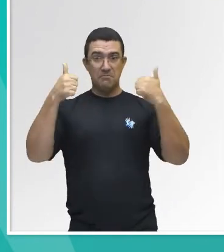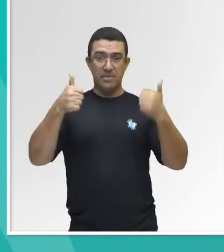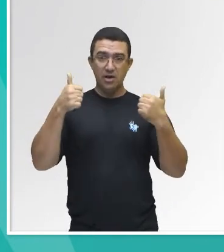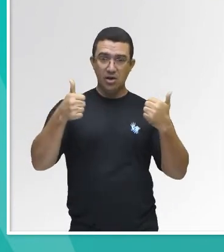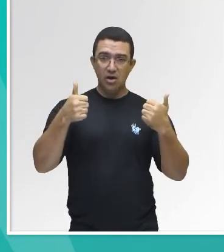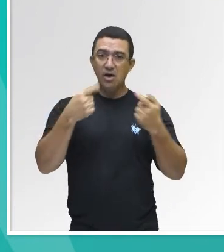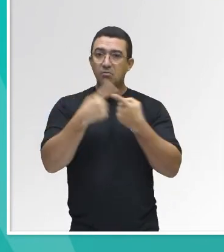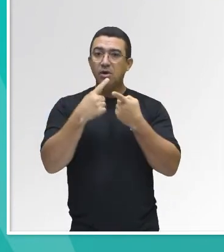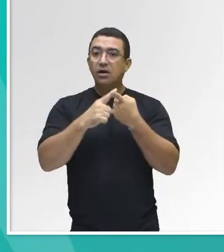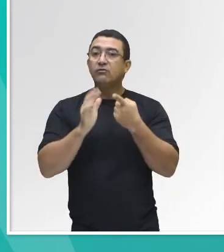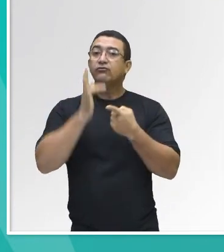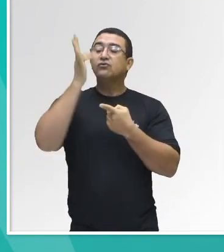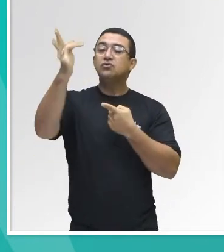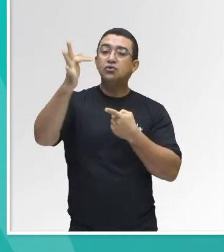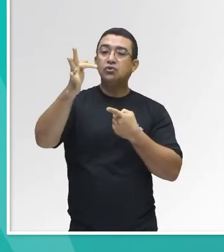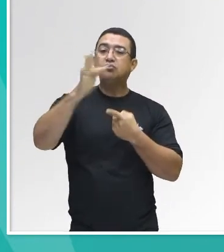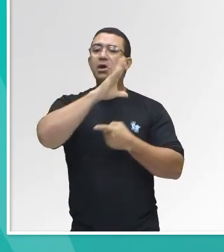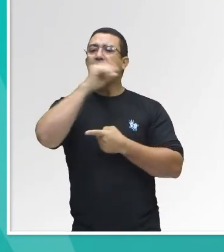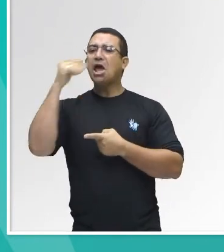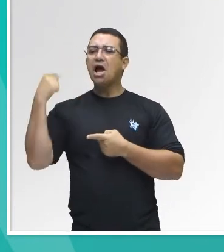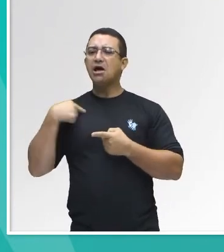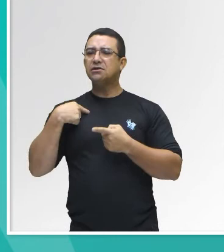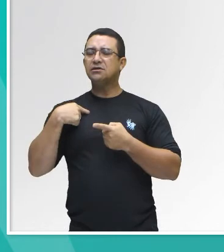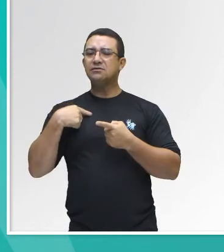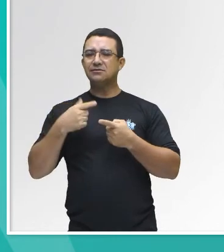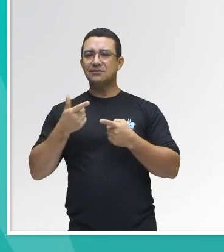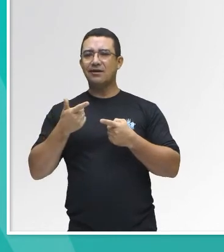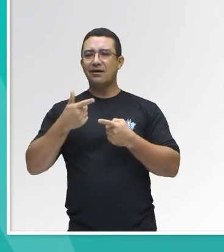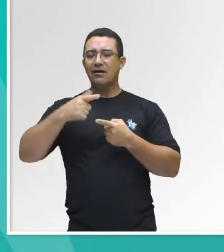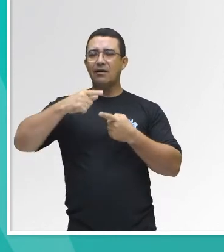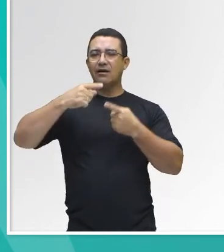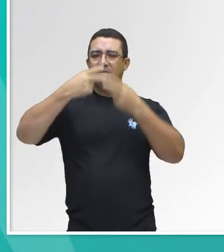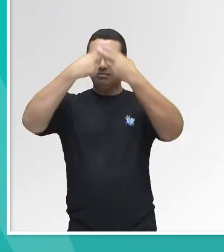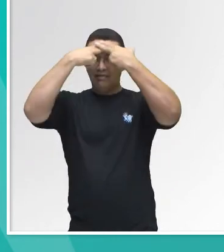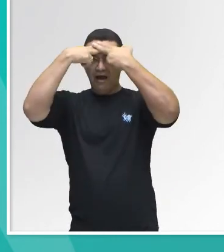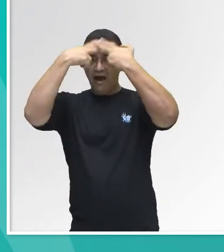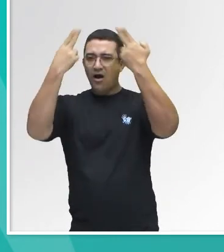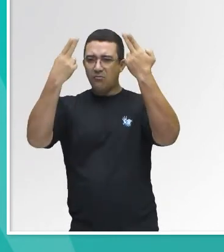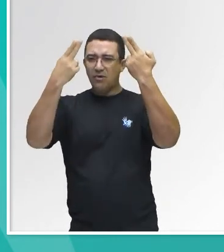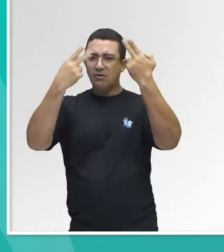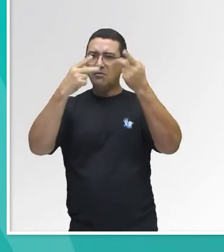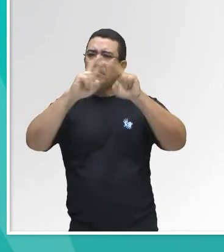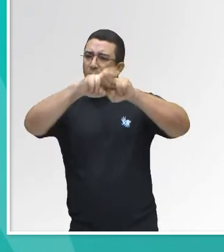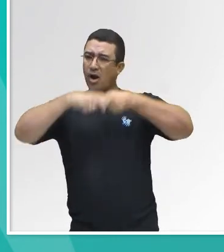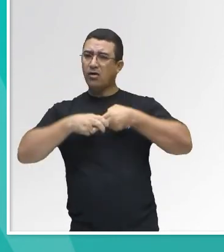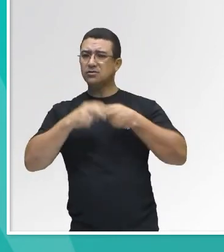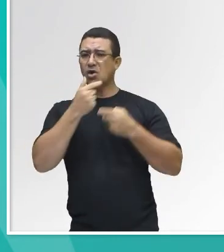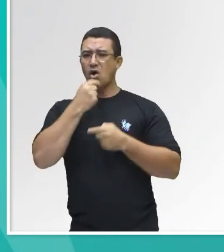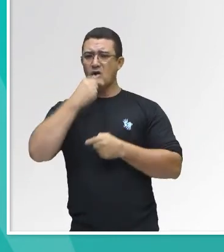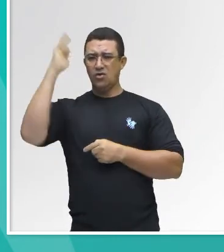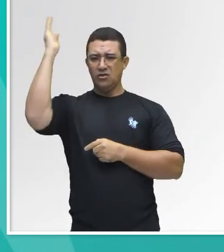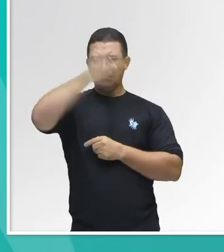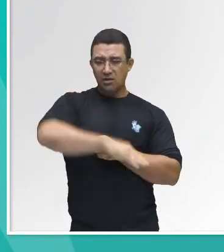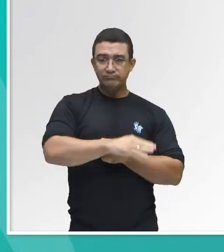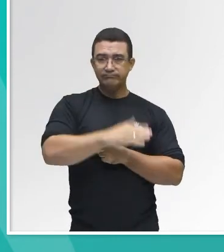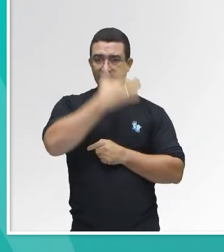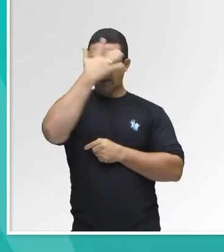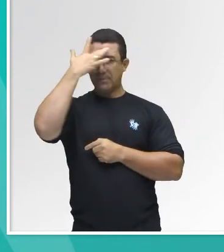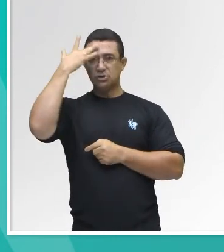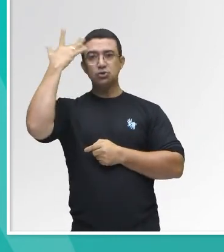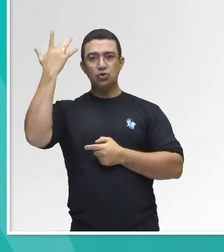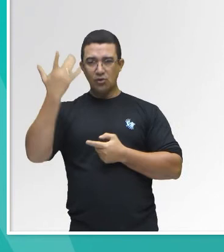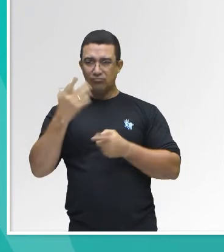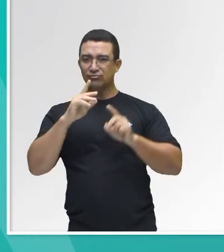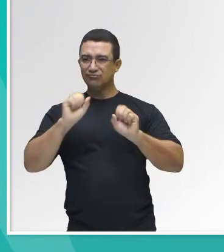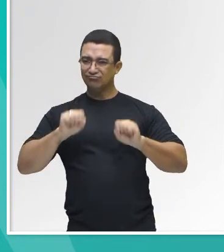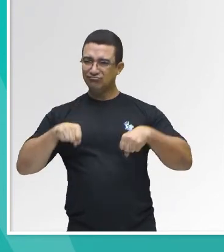niños abusados e, por lo tanto, adultos psicopatas. Então, é aqui alguém defendendo a justiça com as próprias mãos. E aí